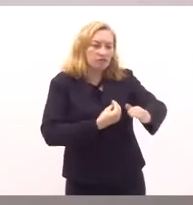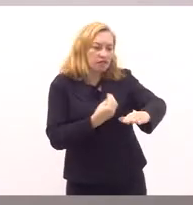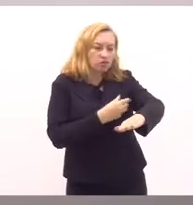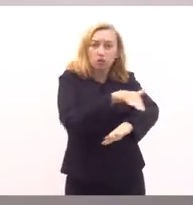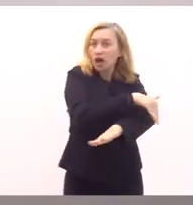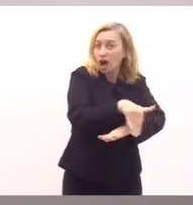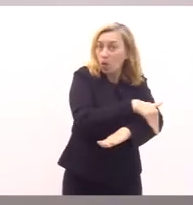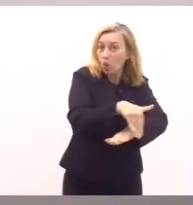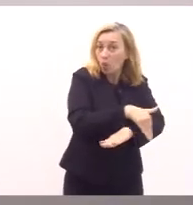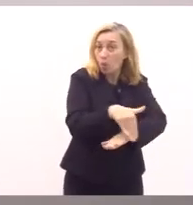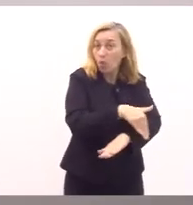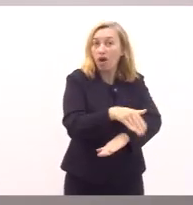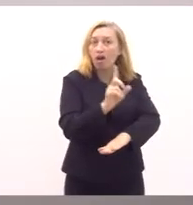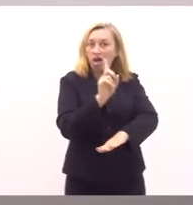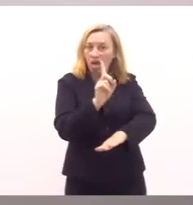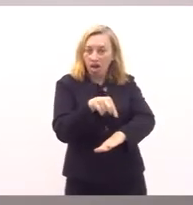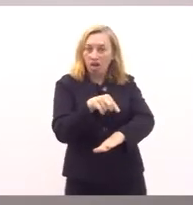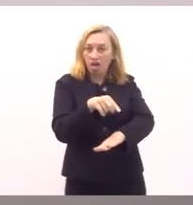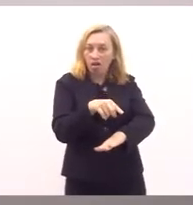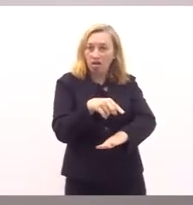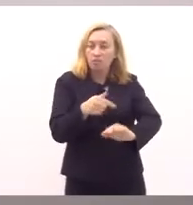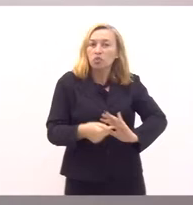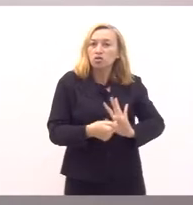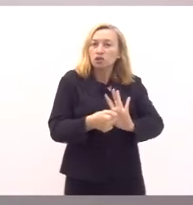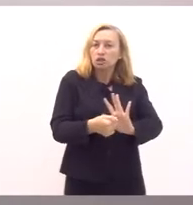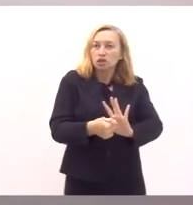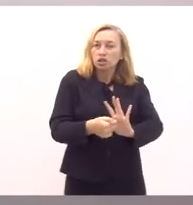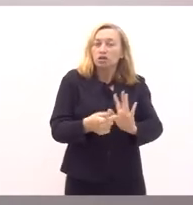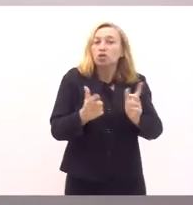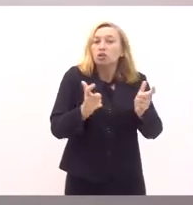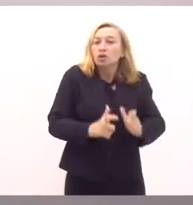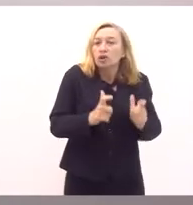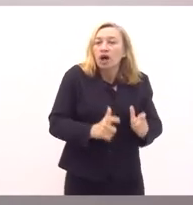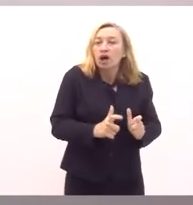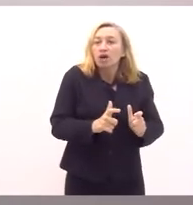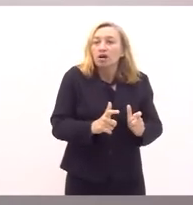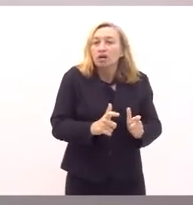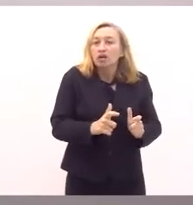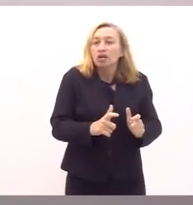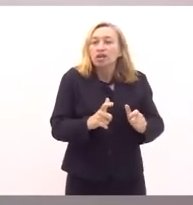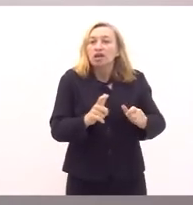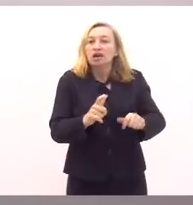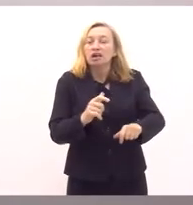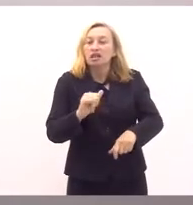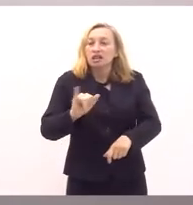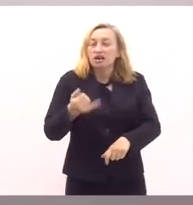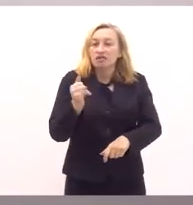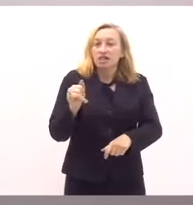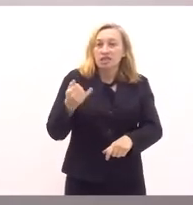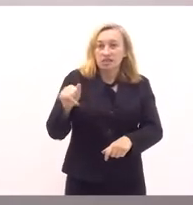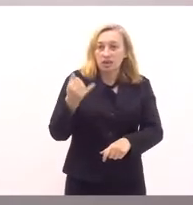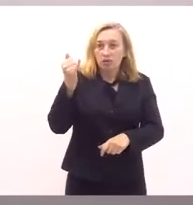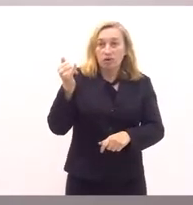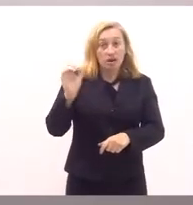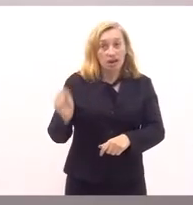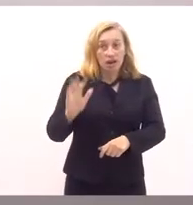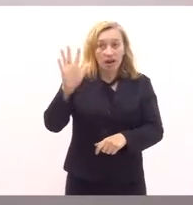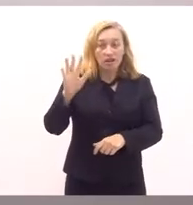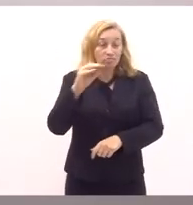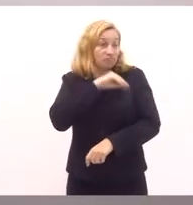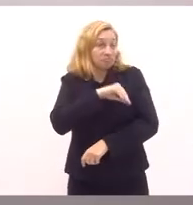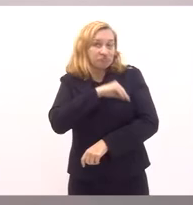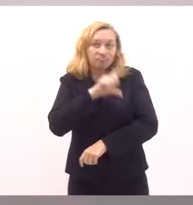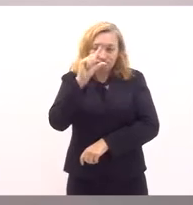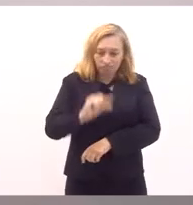rua. Isso é sintomático de um ambiente onde a gente tem uma inflação alta, um salário completamente